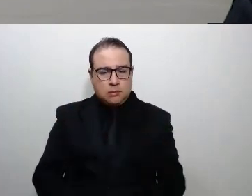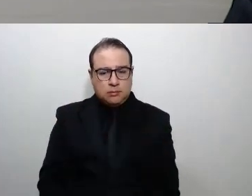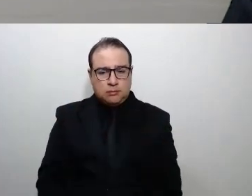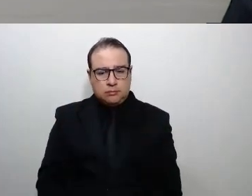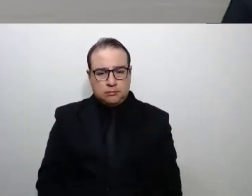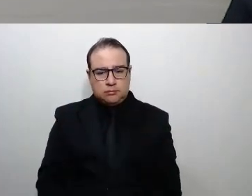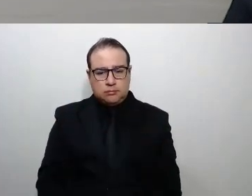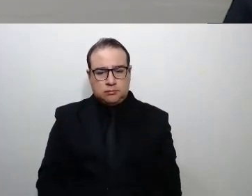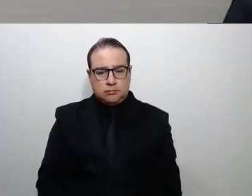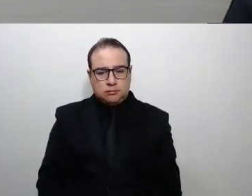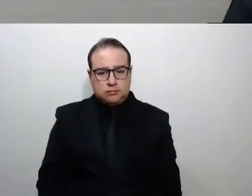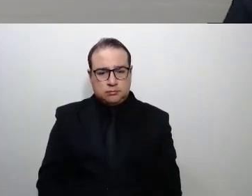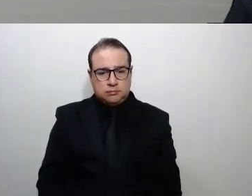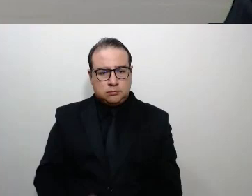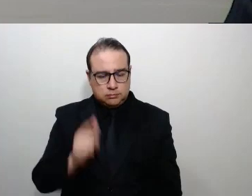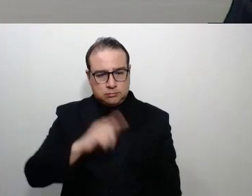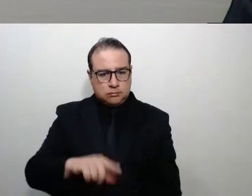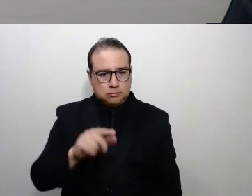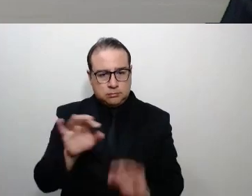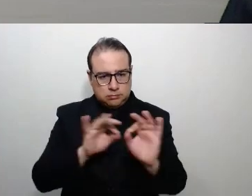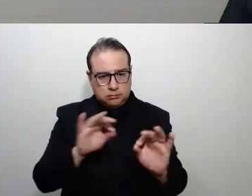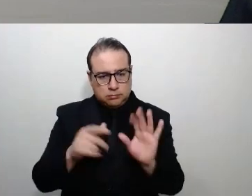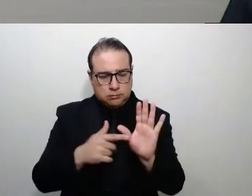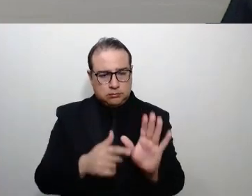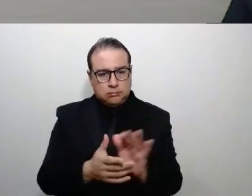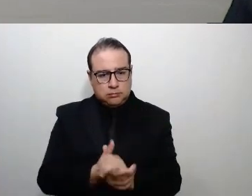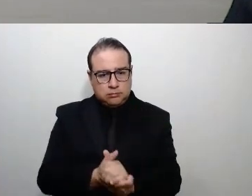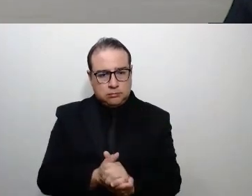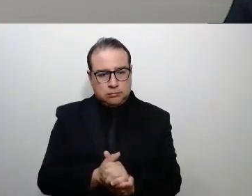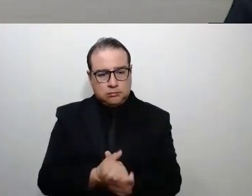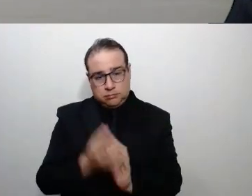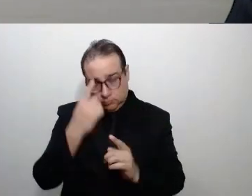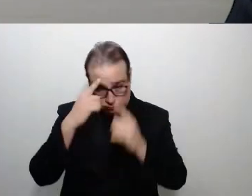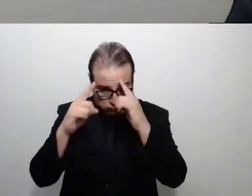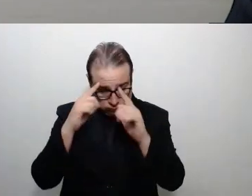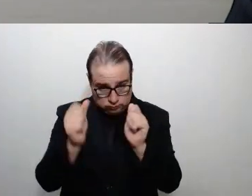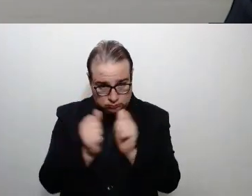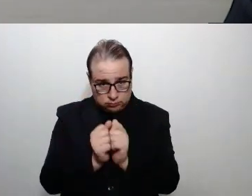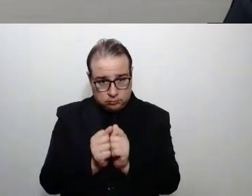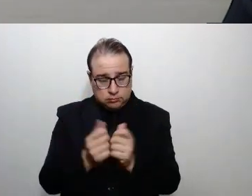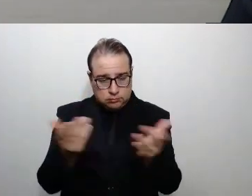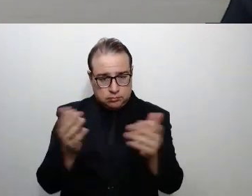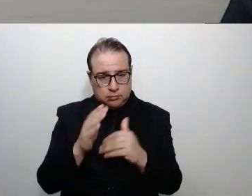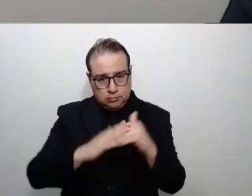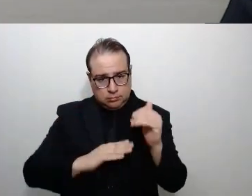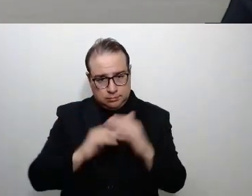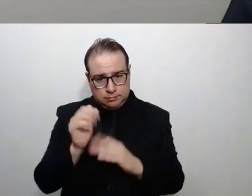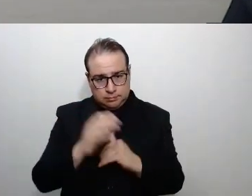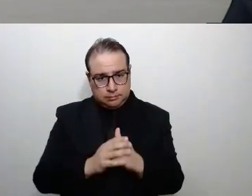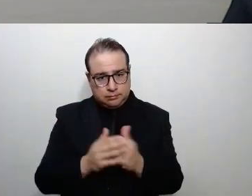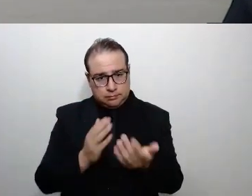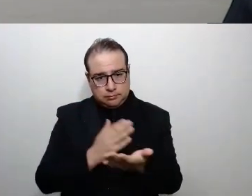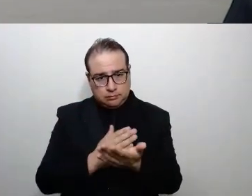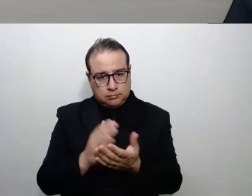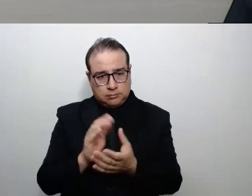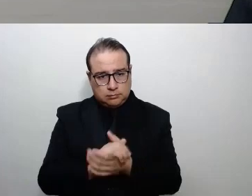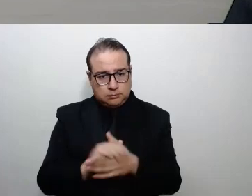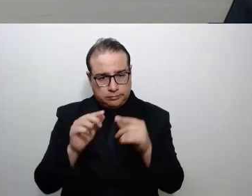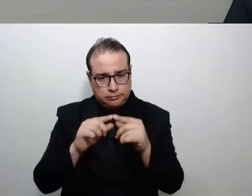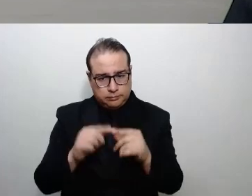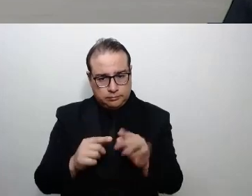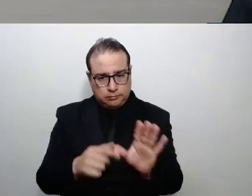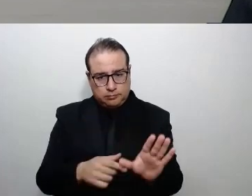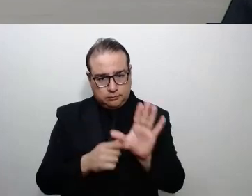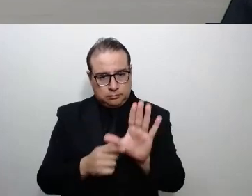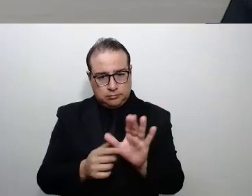também uma oportunidade de fazermos um intercâmbio de ideias e com esta prática de abertura beneficia-se